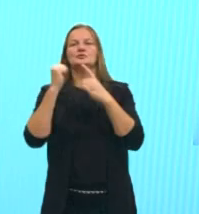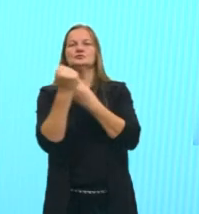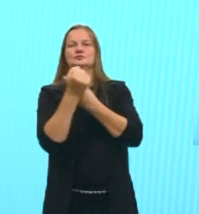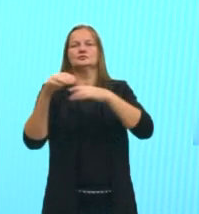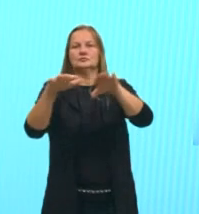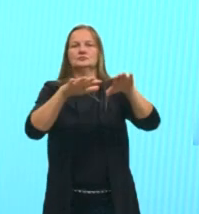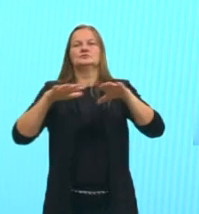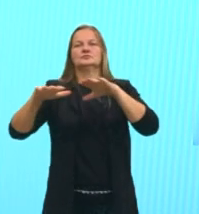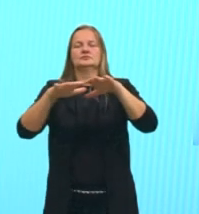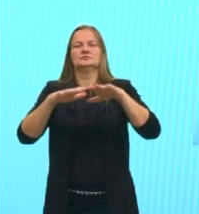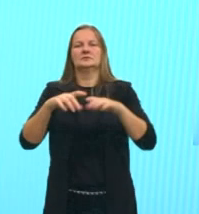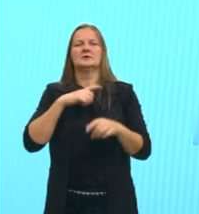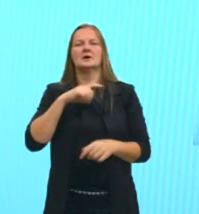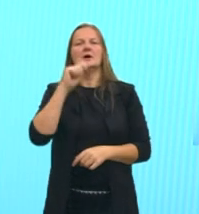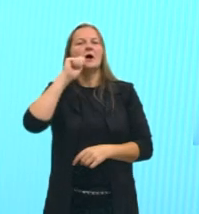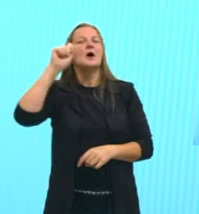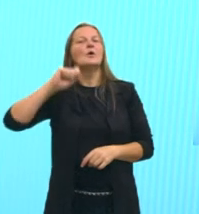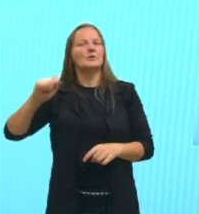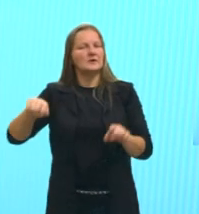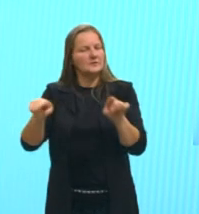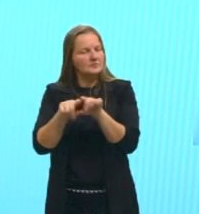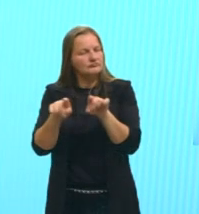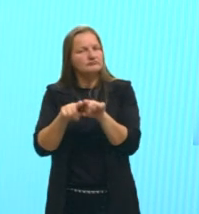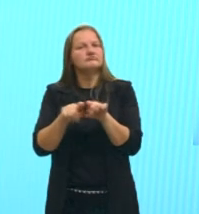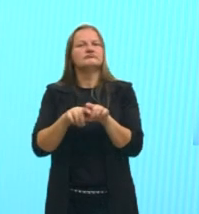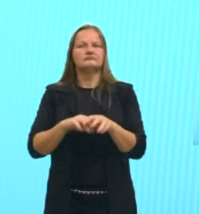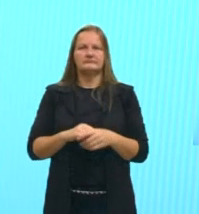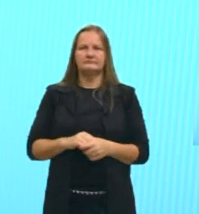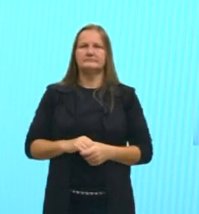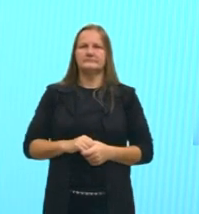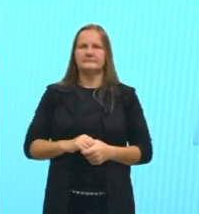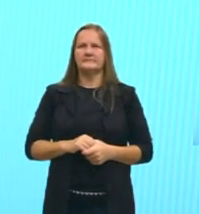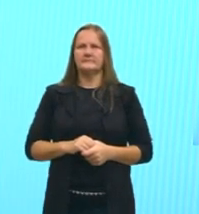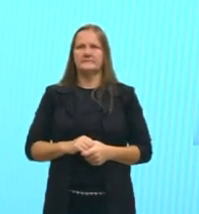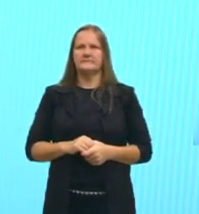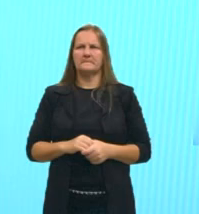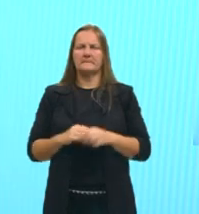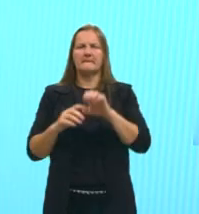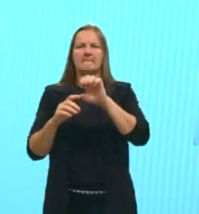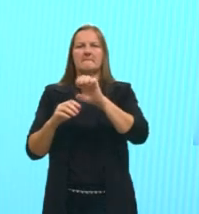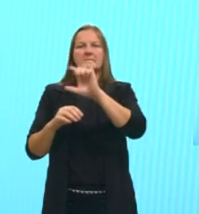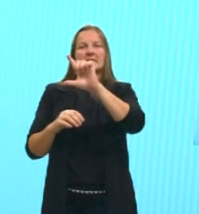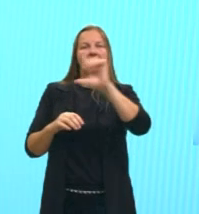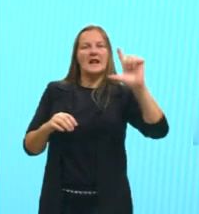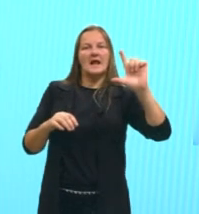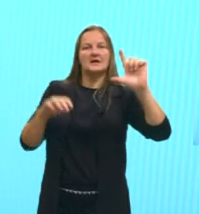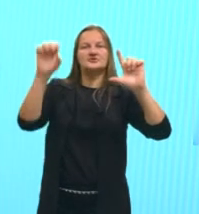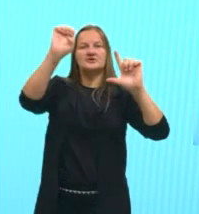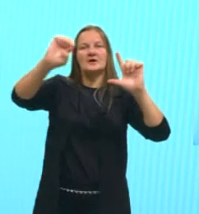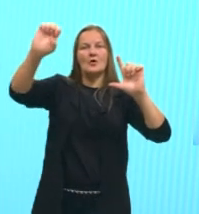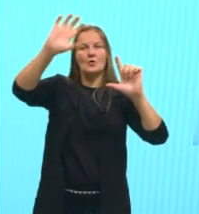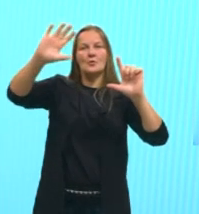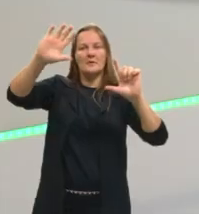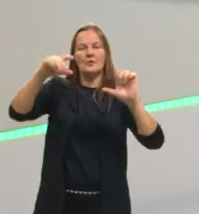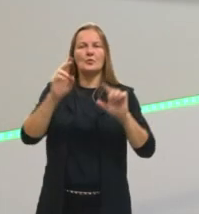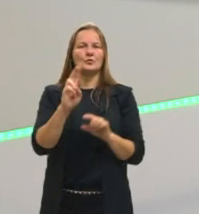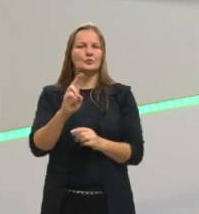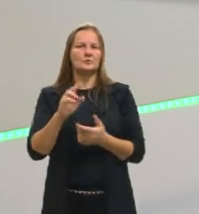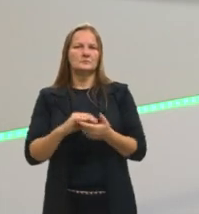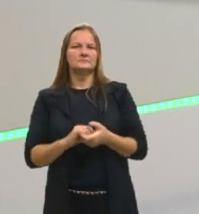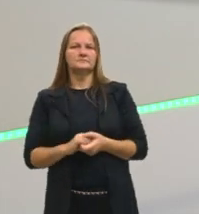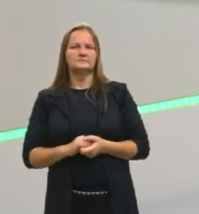o próprio caso da Ucrânia né então vai formar aqui esse leste europeu a famosa curtina